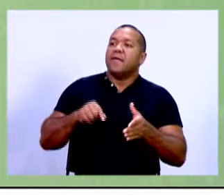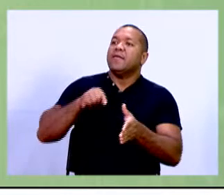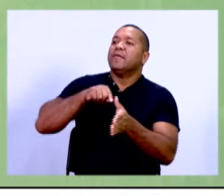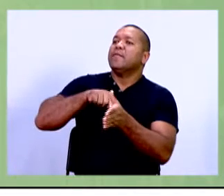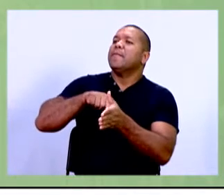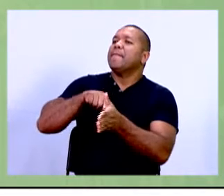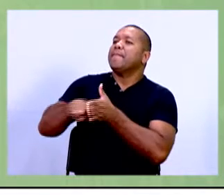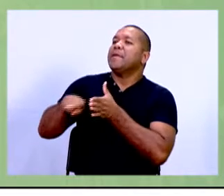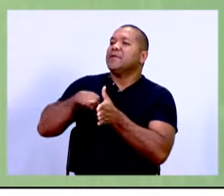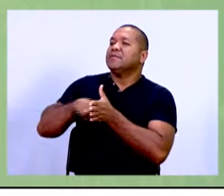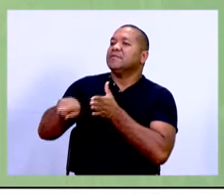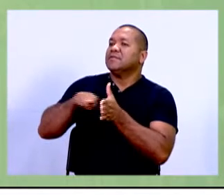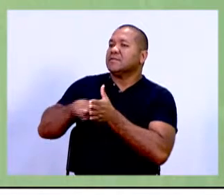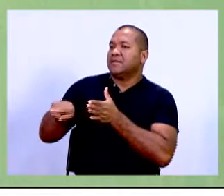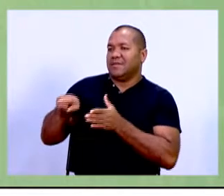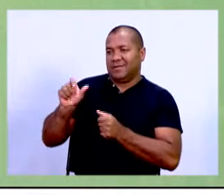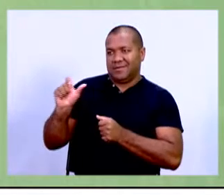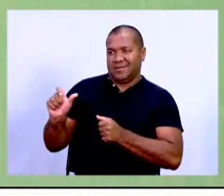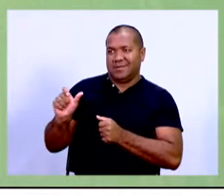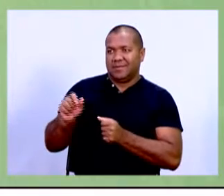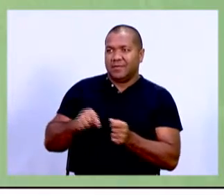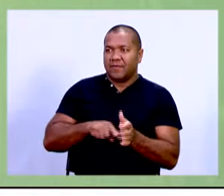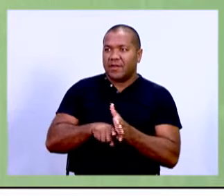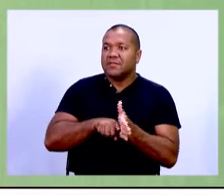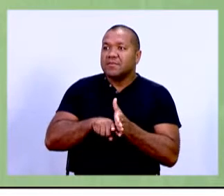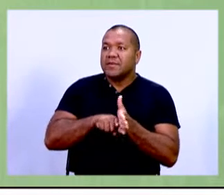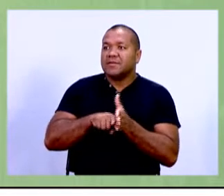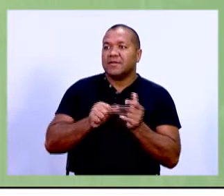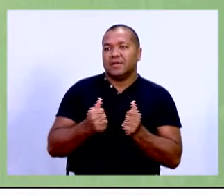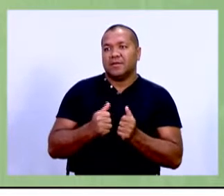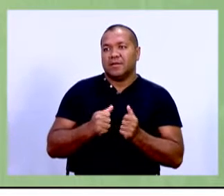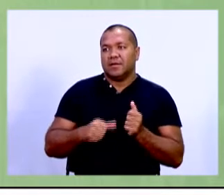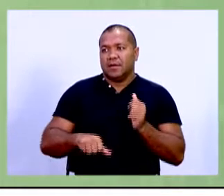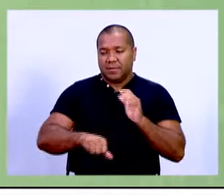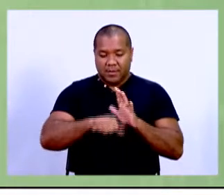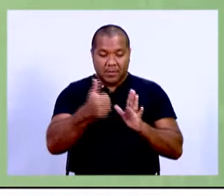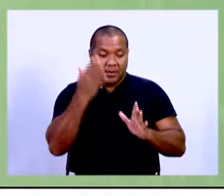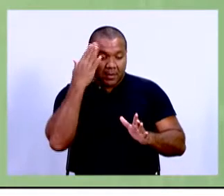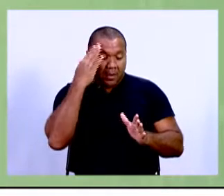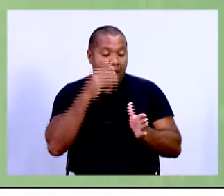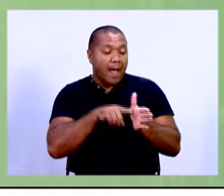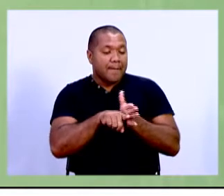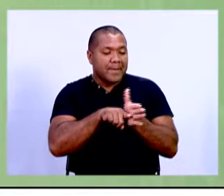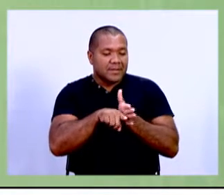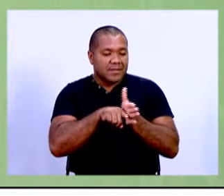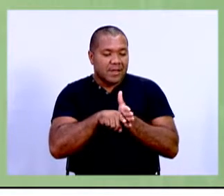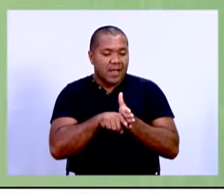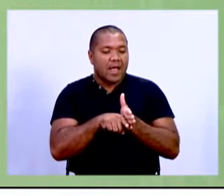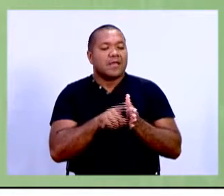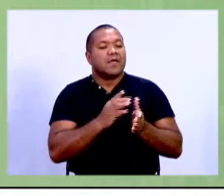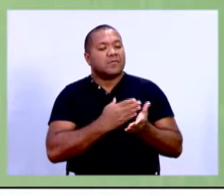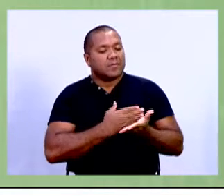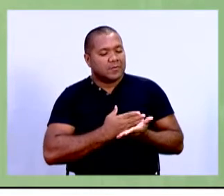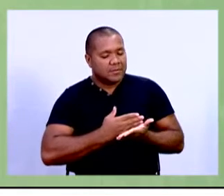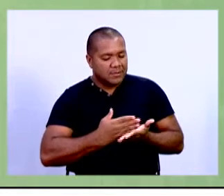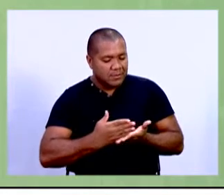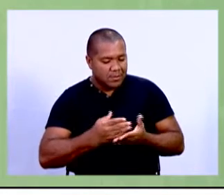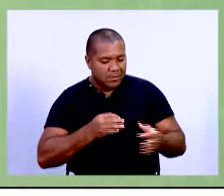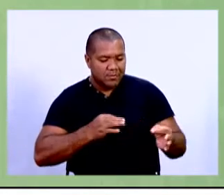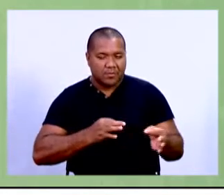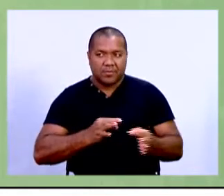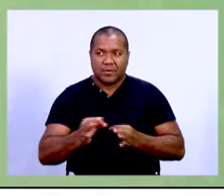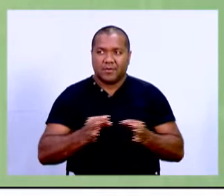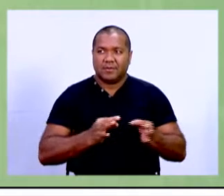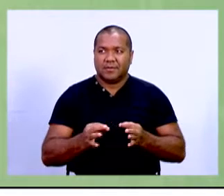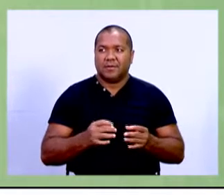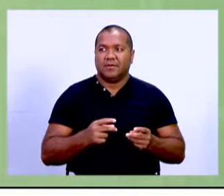de levantamento de requisitos. Tendo isso, a gente já consegue iniciar um projeto.